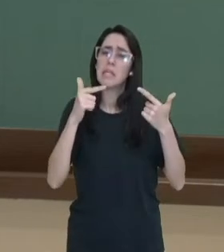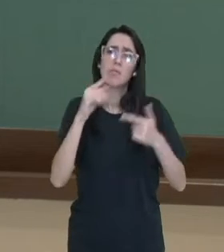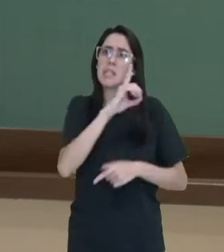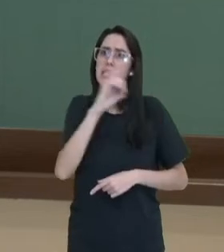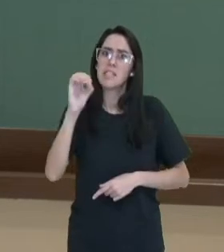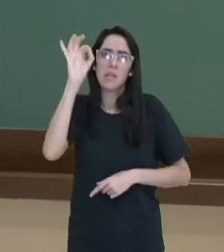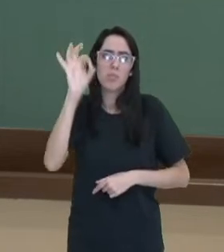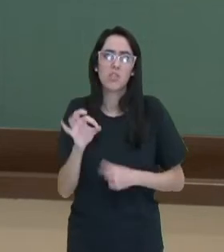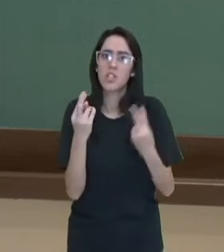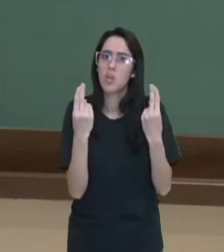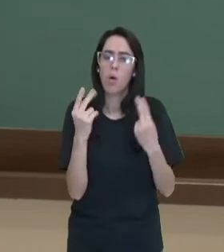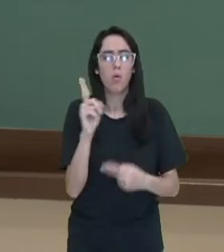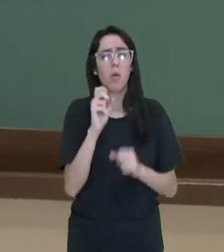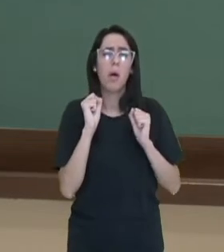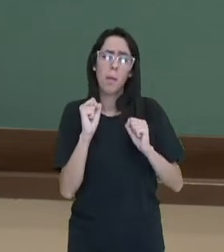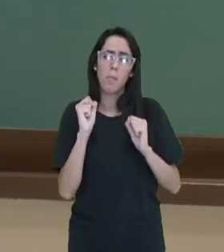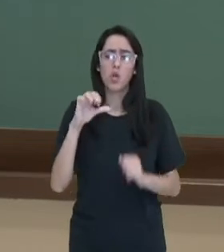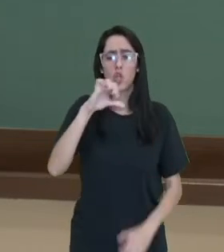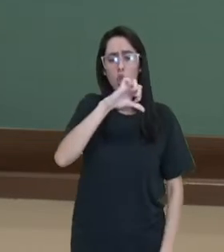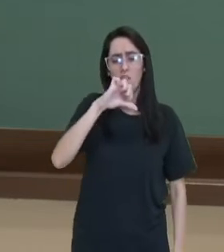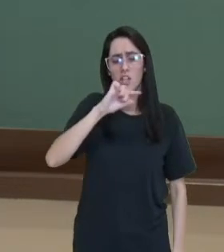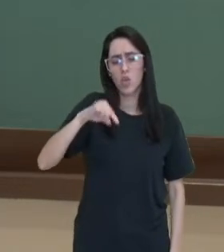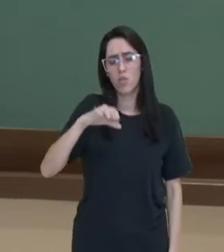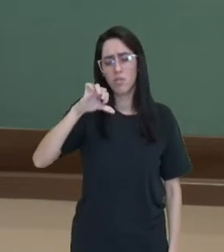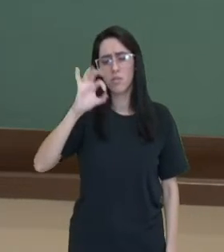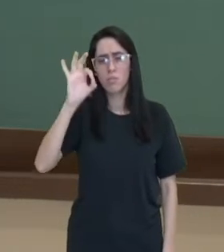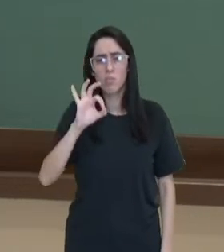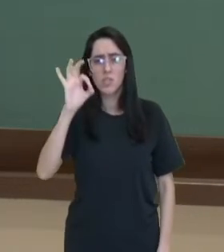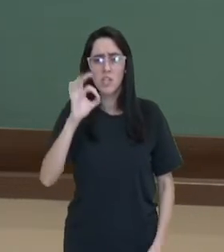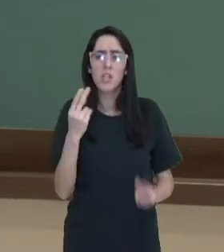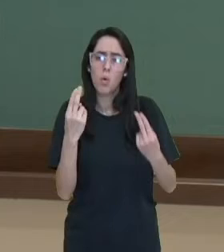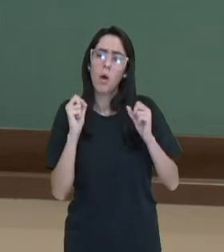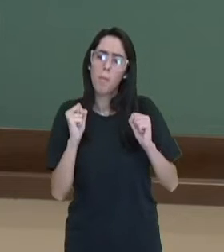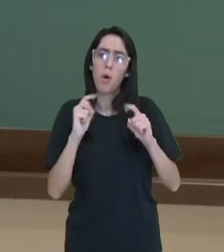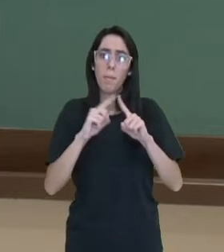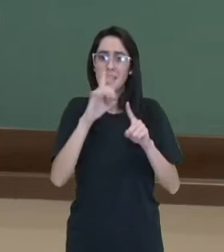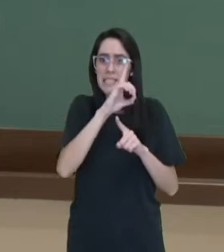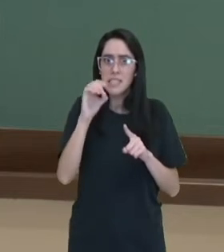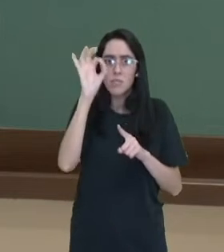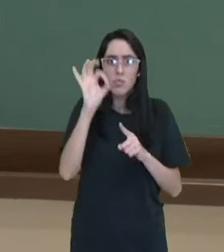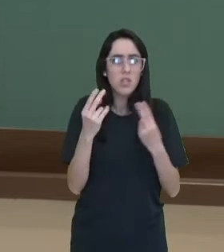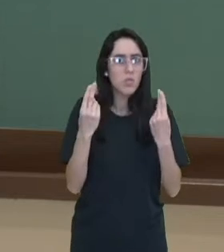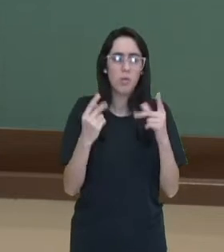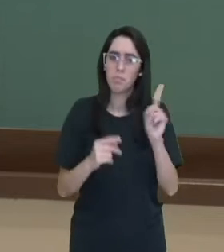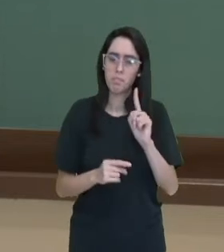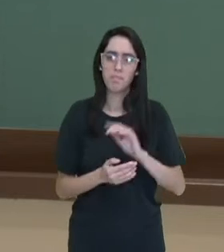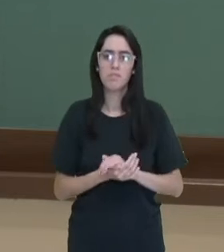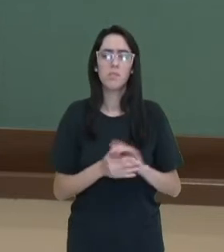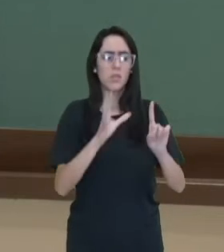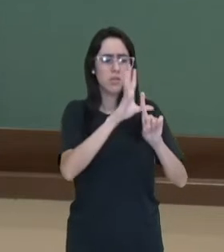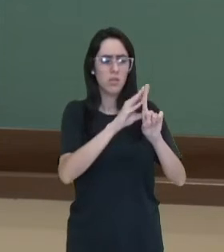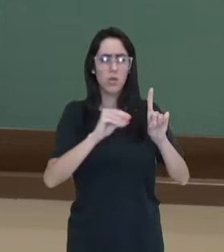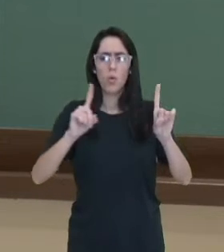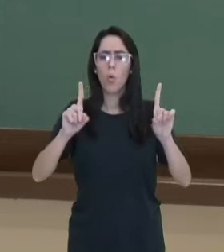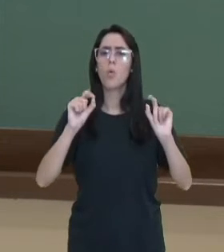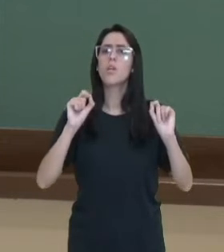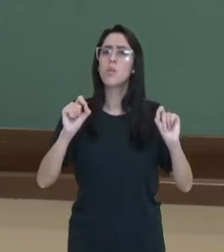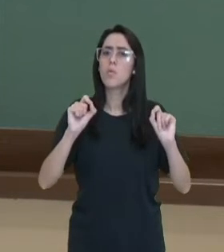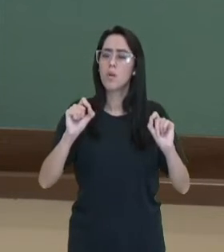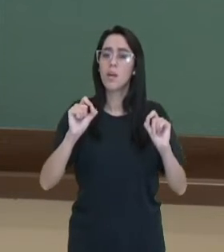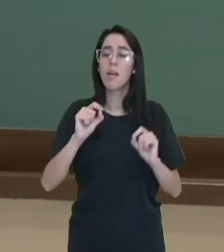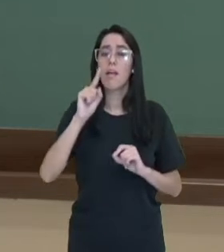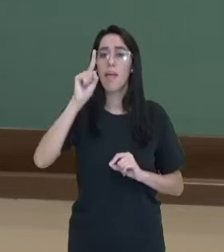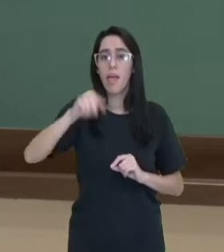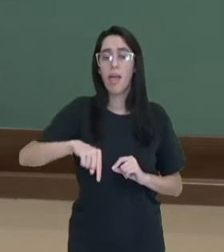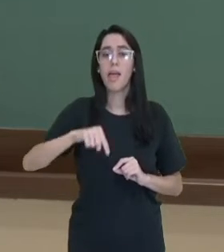outro. Ele pode ser 99,9%, mas 100% não existe. E o que é um clone? É um ser que divide